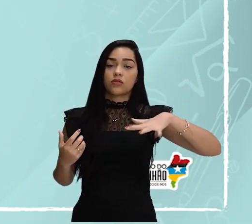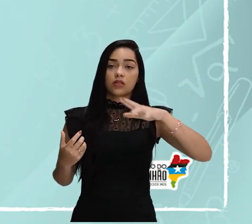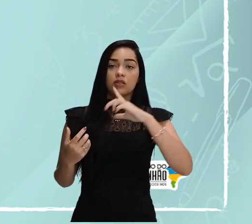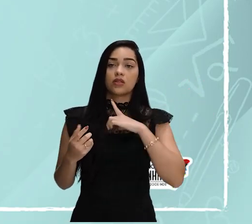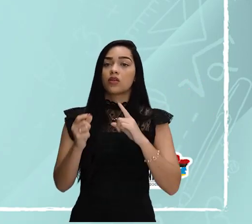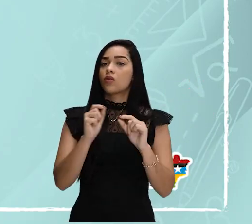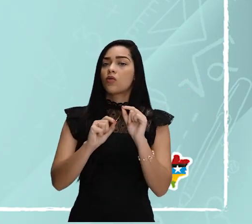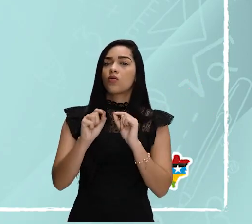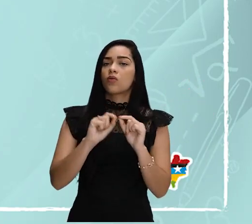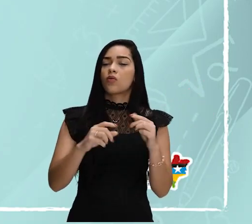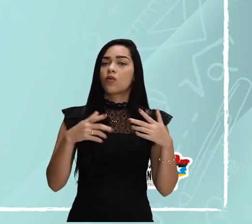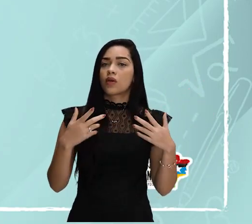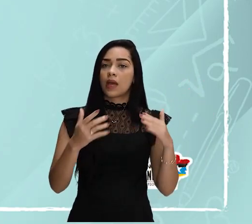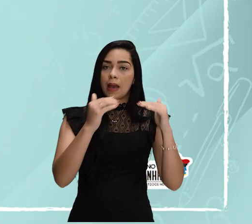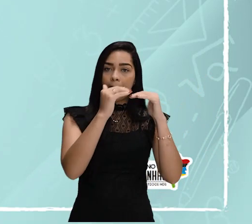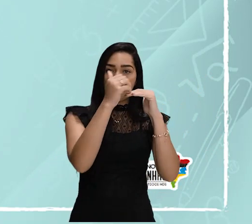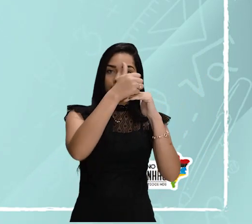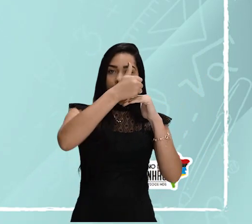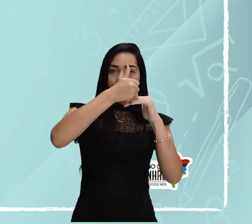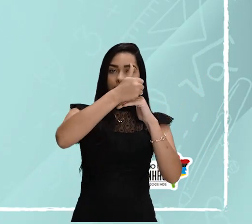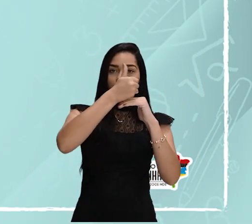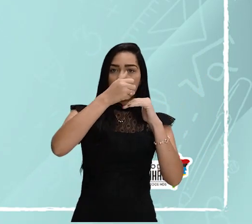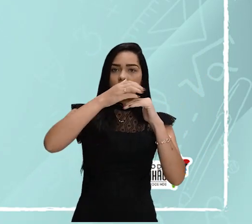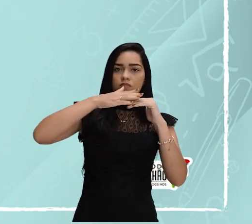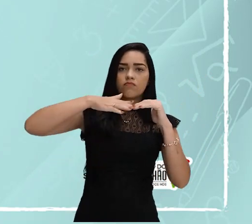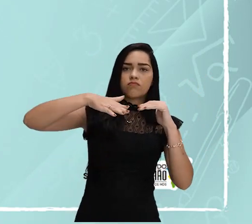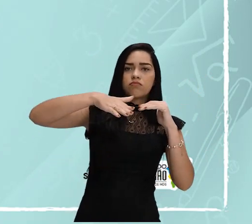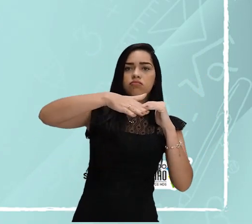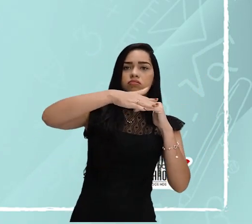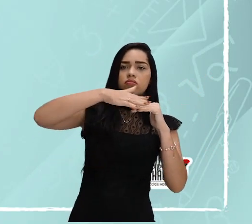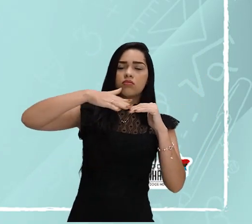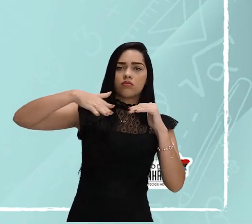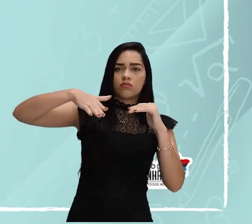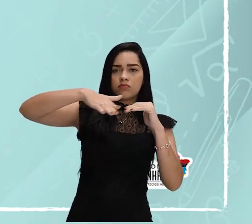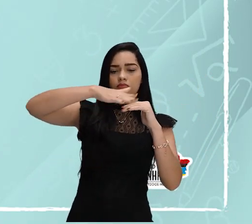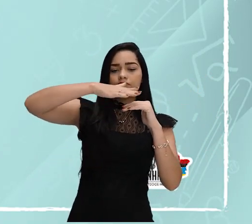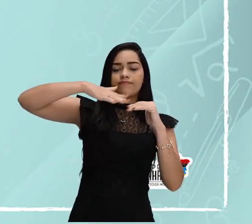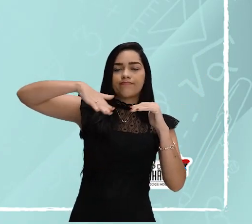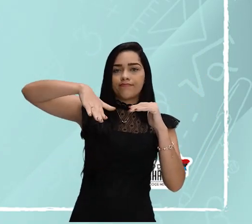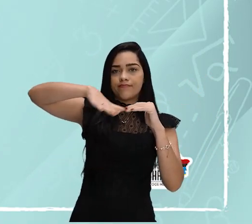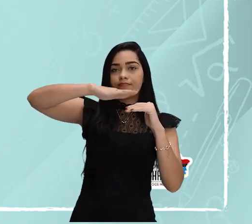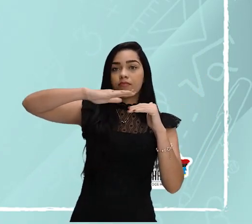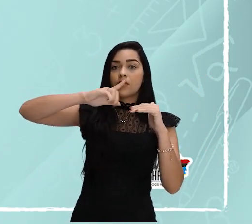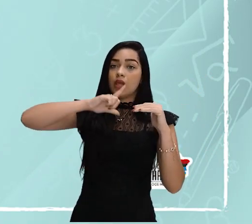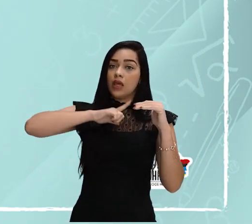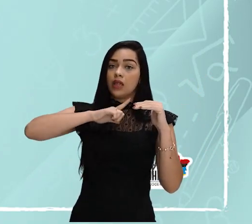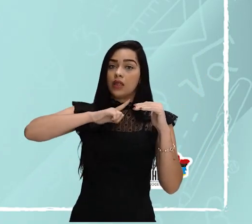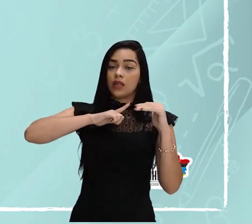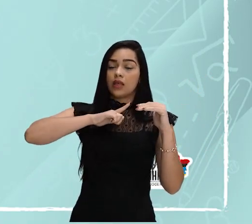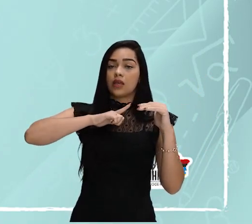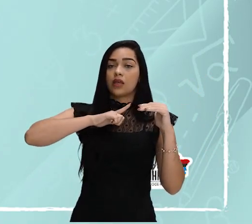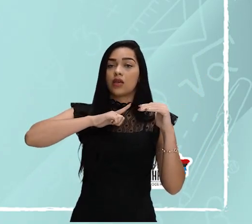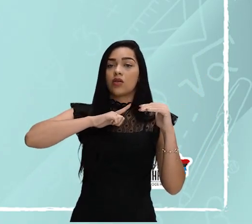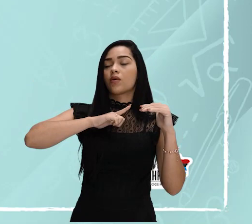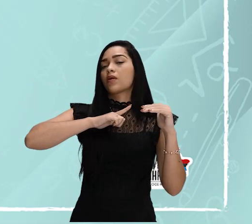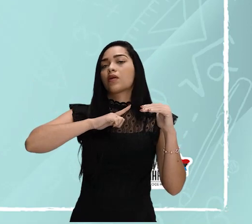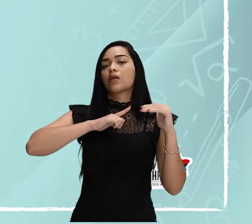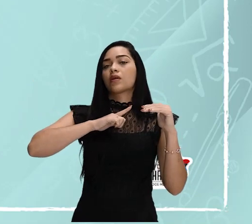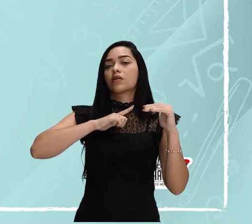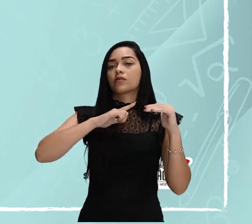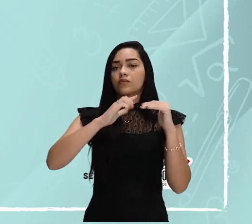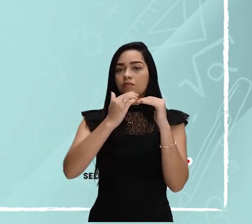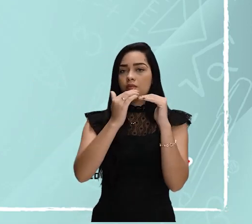ser aquela primeira zona mais superficial, tá? Então, nessa zona, compreende desde